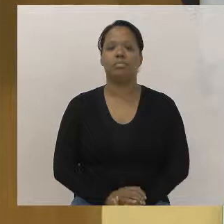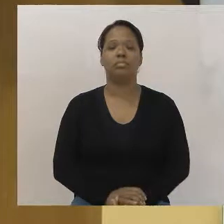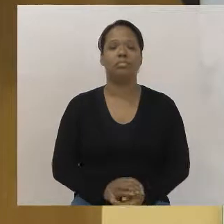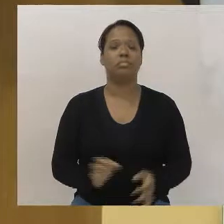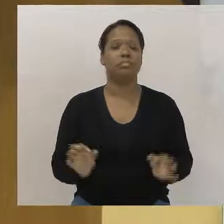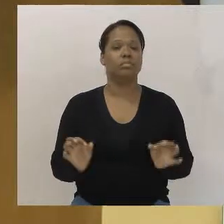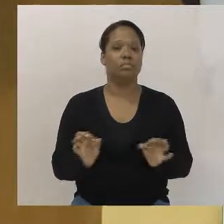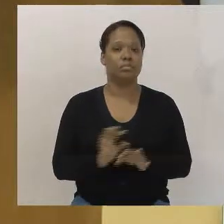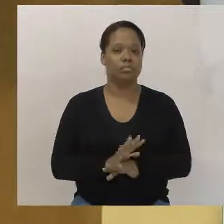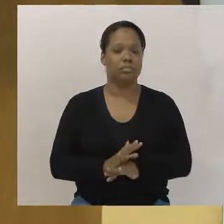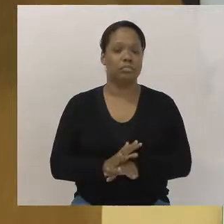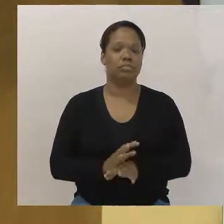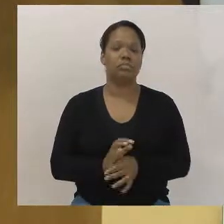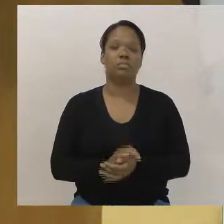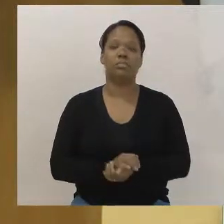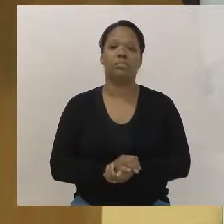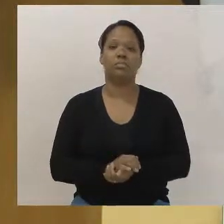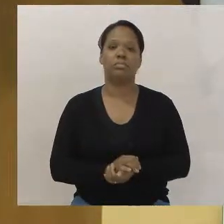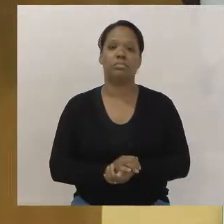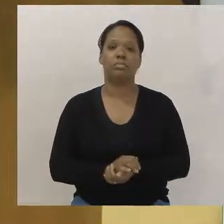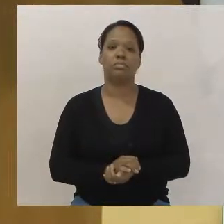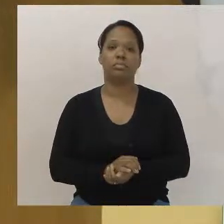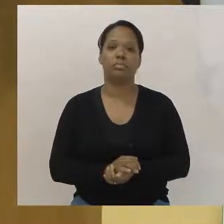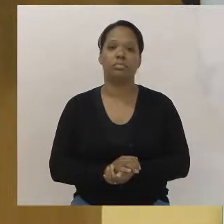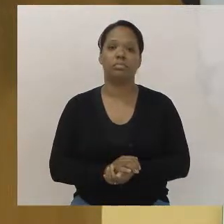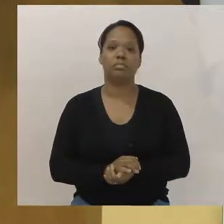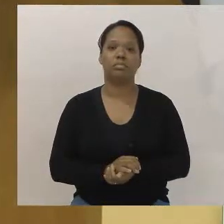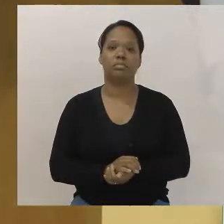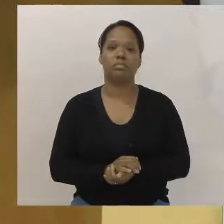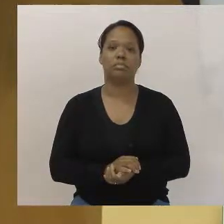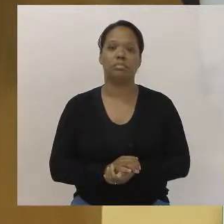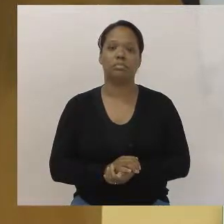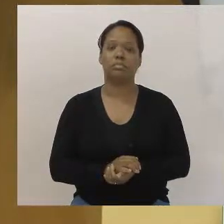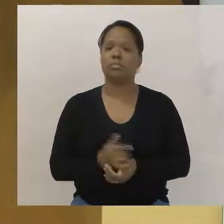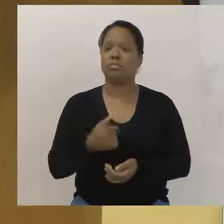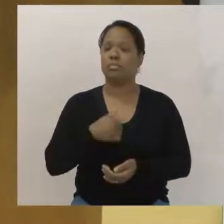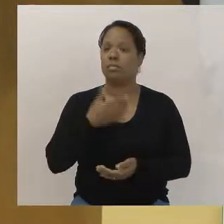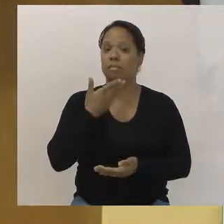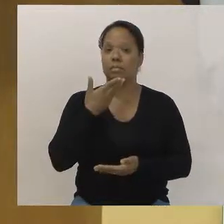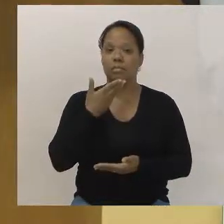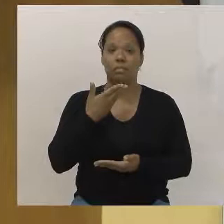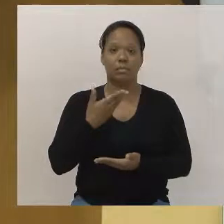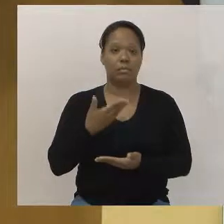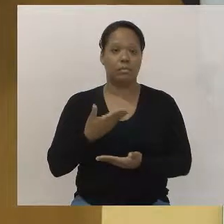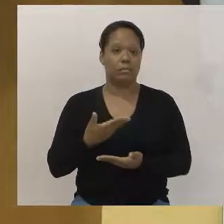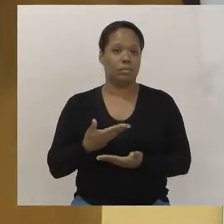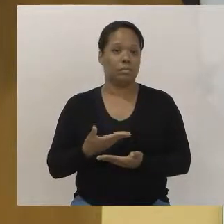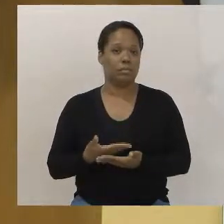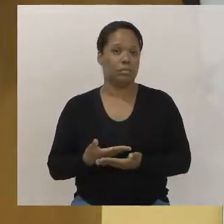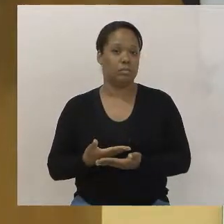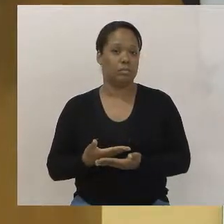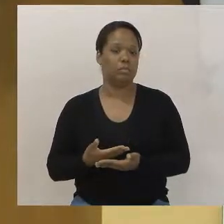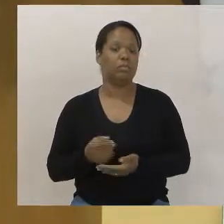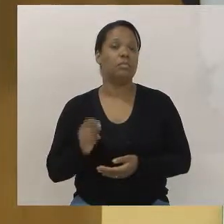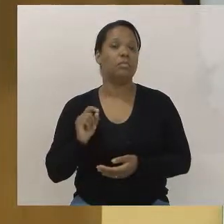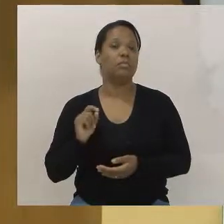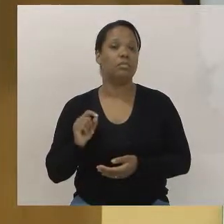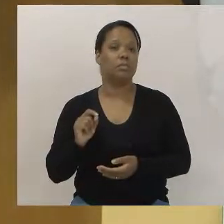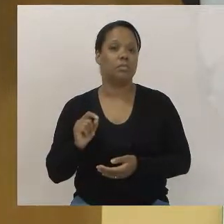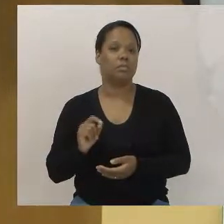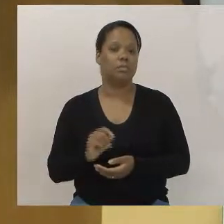dizendo que eu bastante perplexo também por conta de que